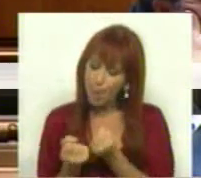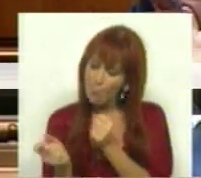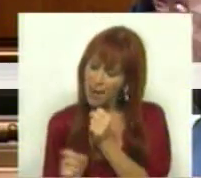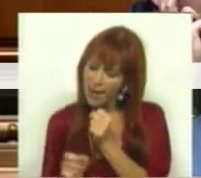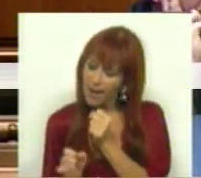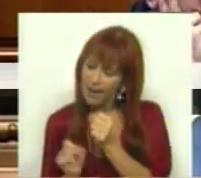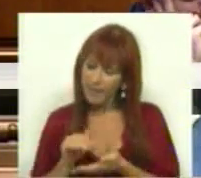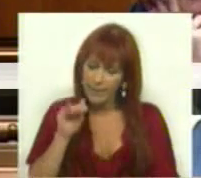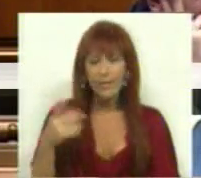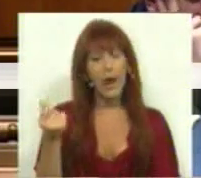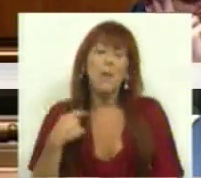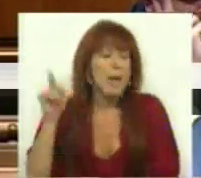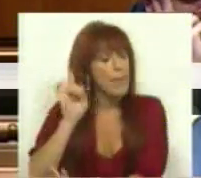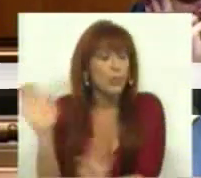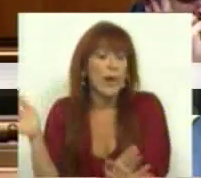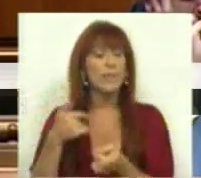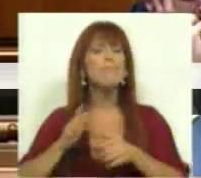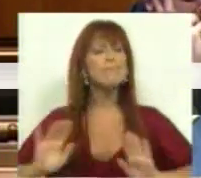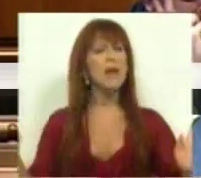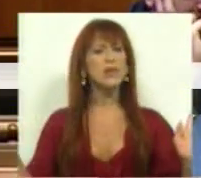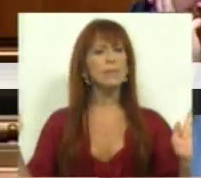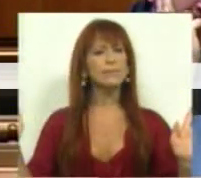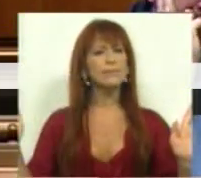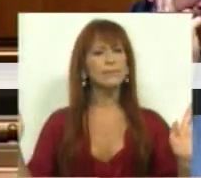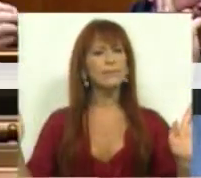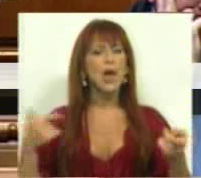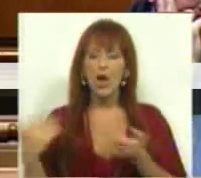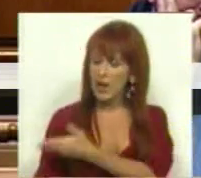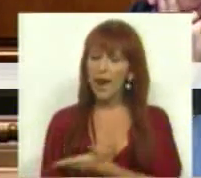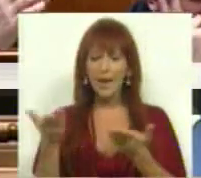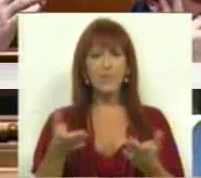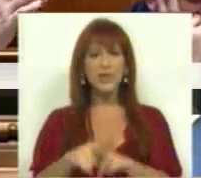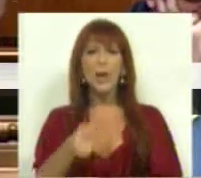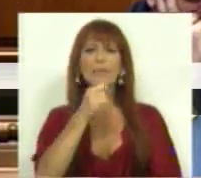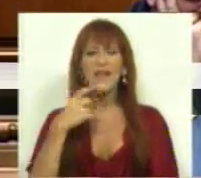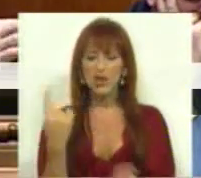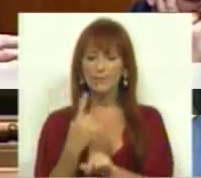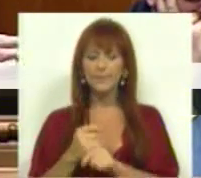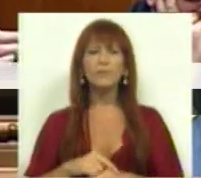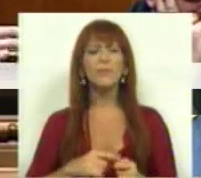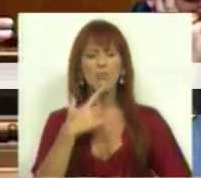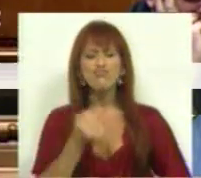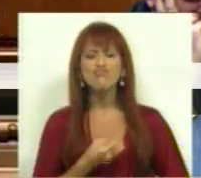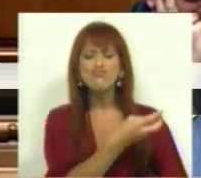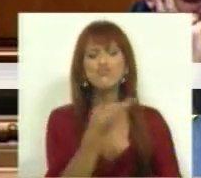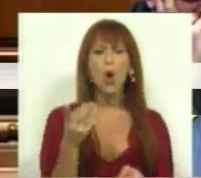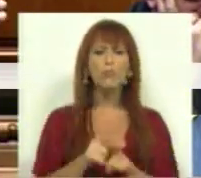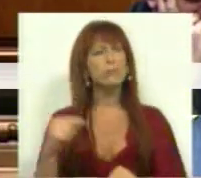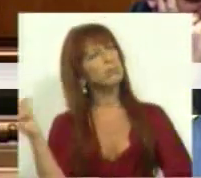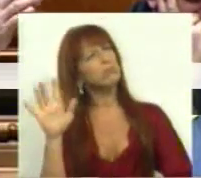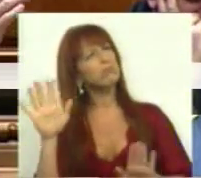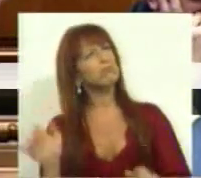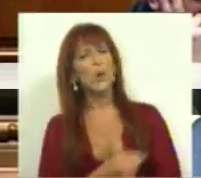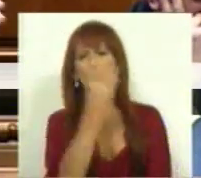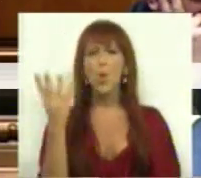dinheiro, embora isso seja muito importante. Nós não deixaremos de apresentar medidas que totalizem pelo menos